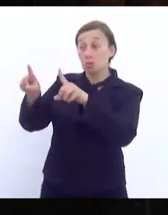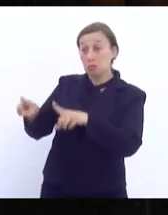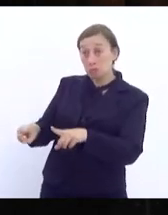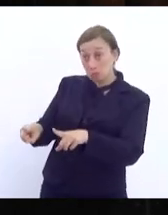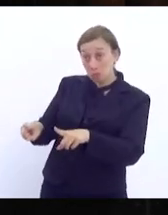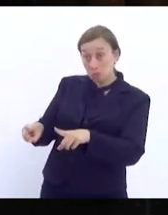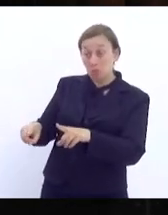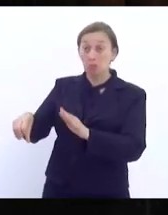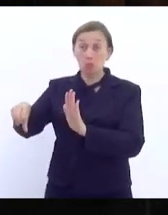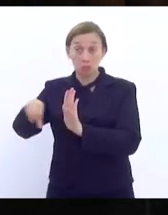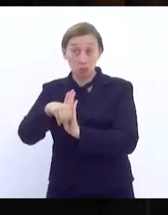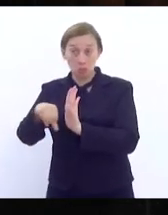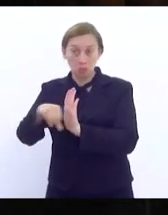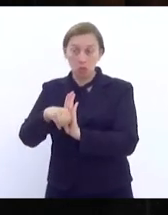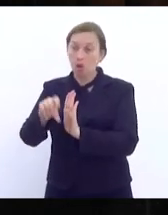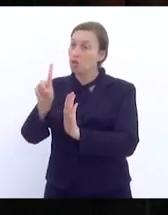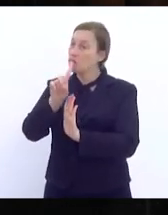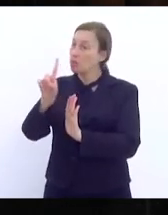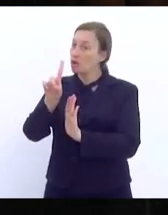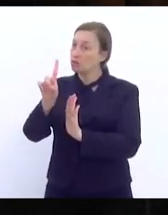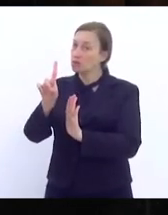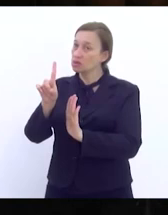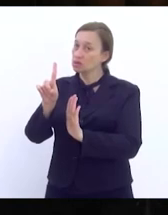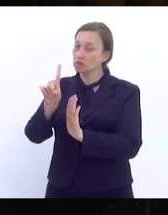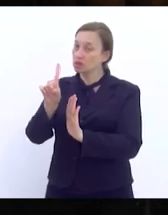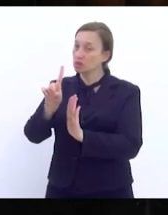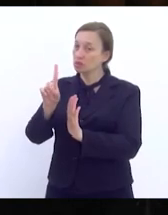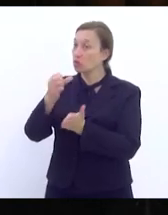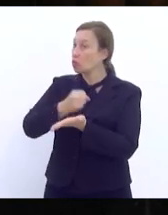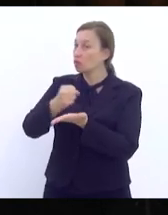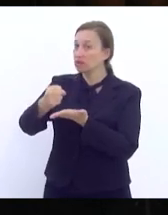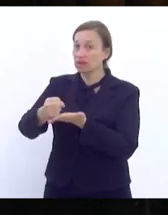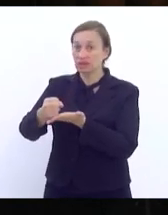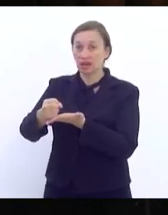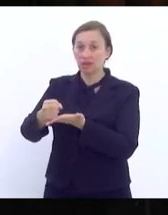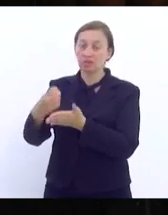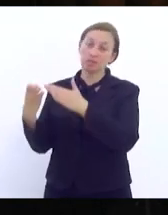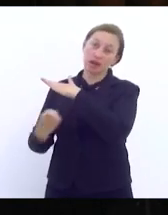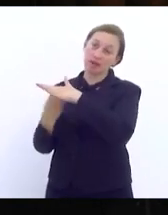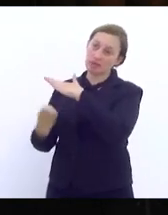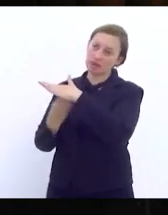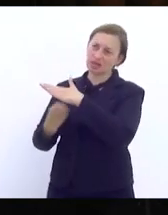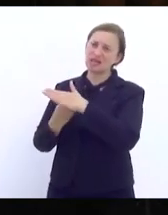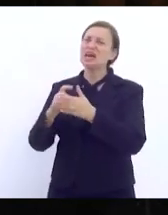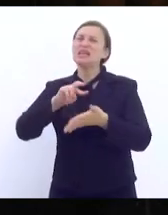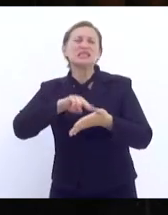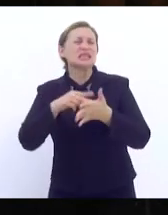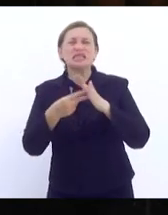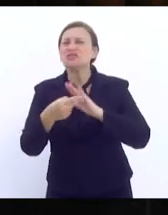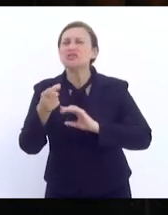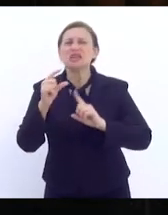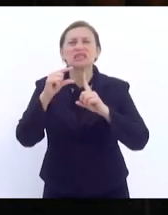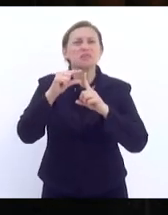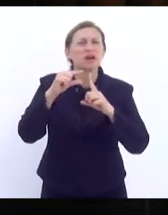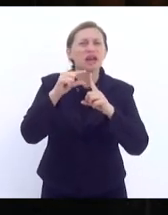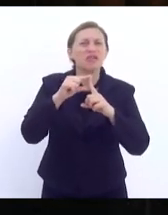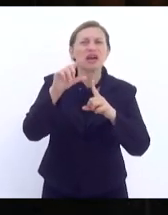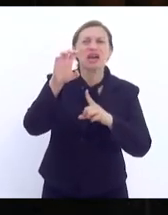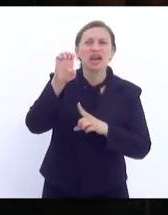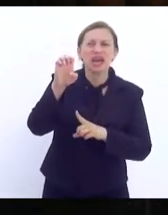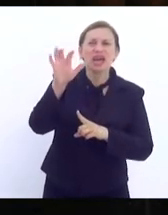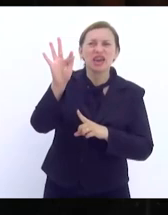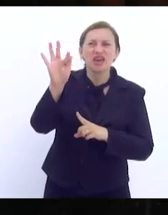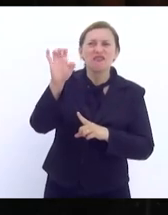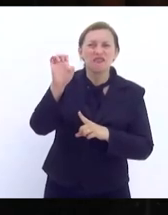organização criminosa não são empregados efetivos da apostila sabe o que significa essa palavra efetivos